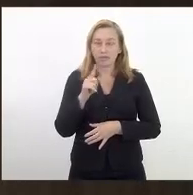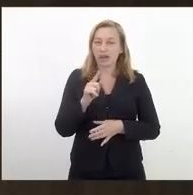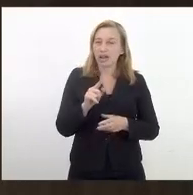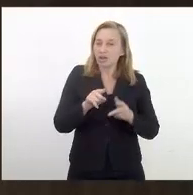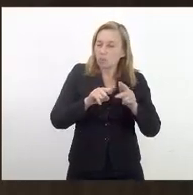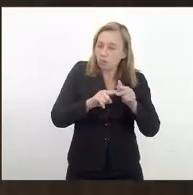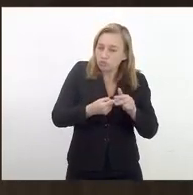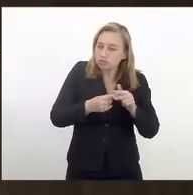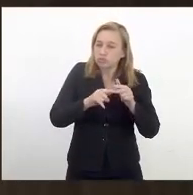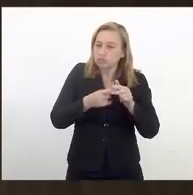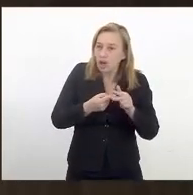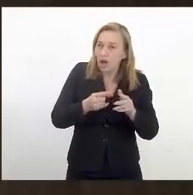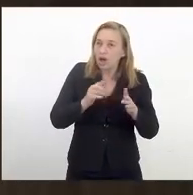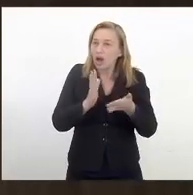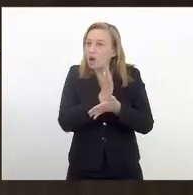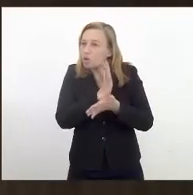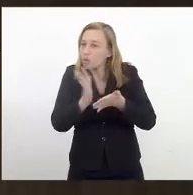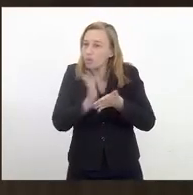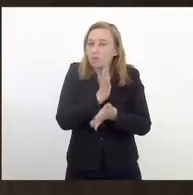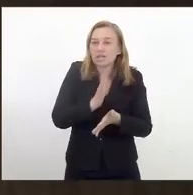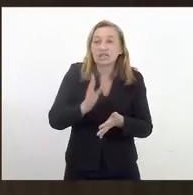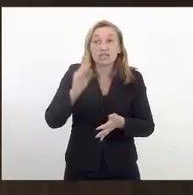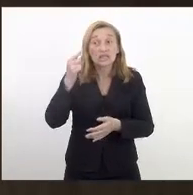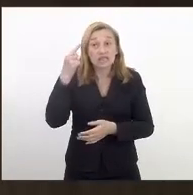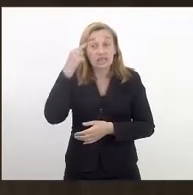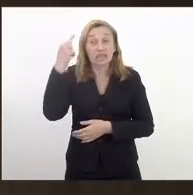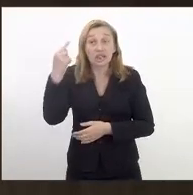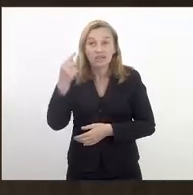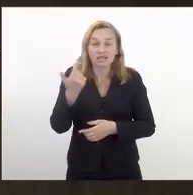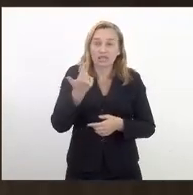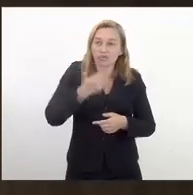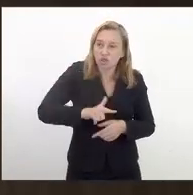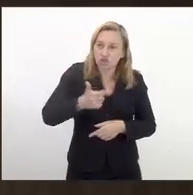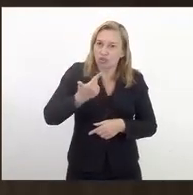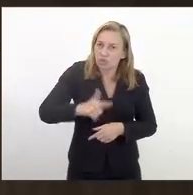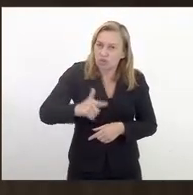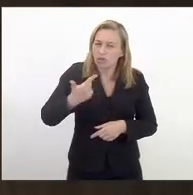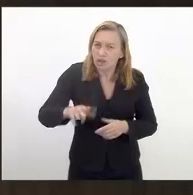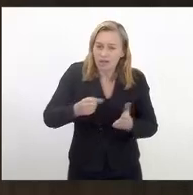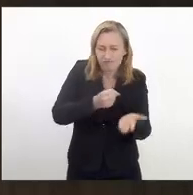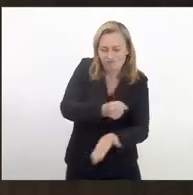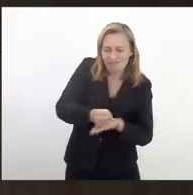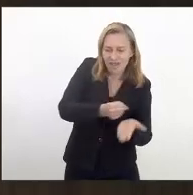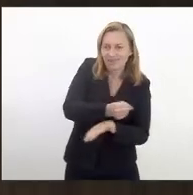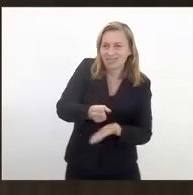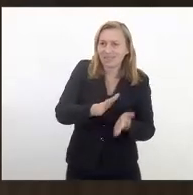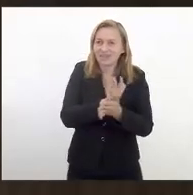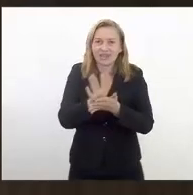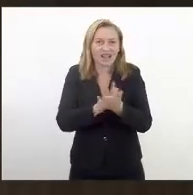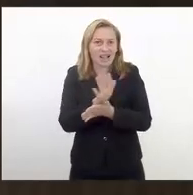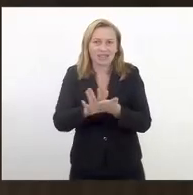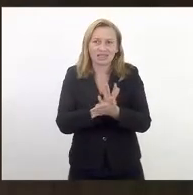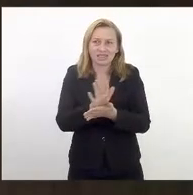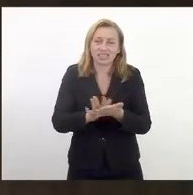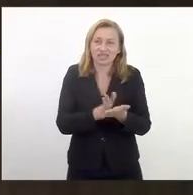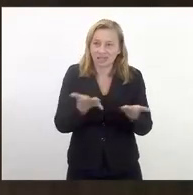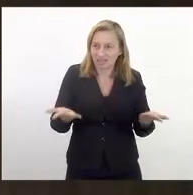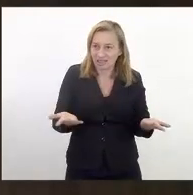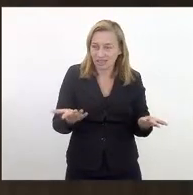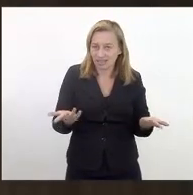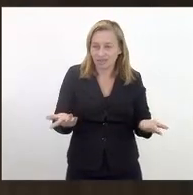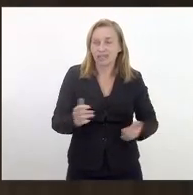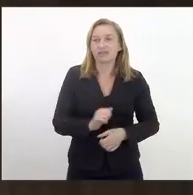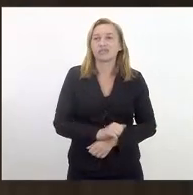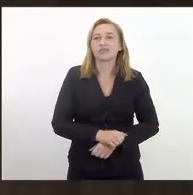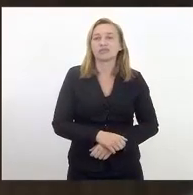algumas ideias que vão sendo repetidas à exaustão sem base sem fundamento e que vão virando supostas